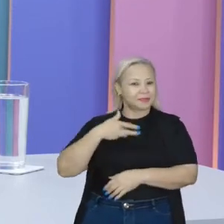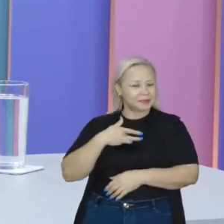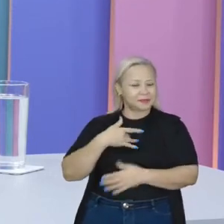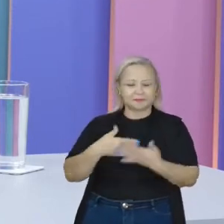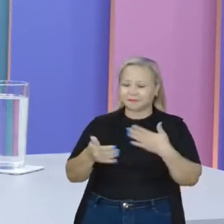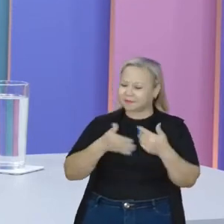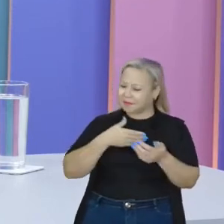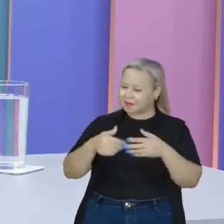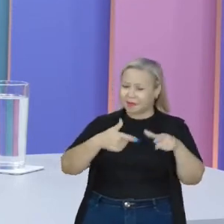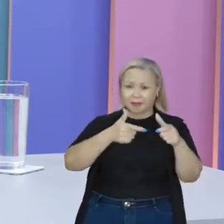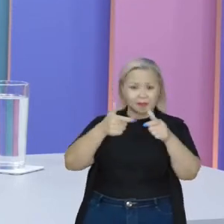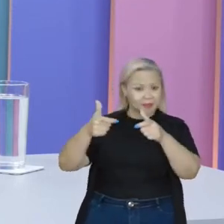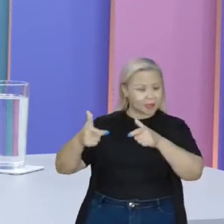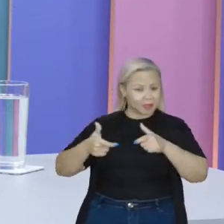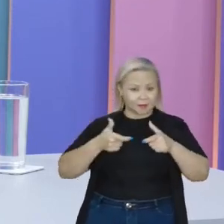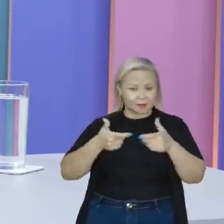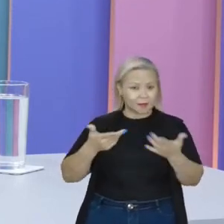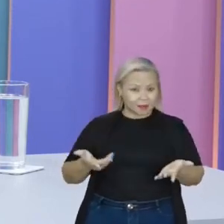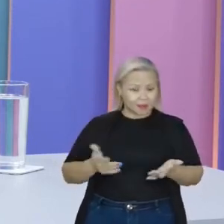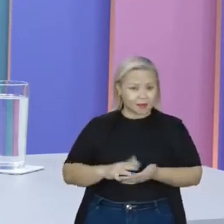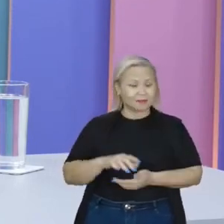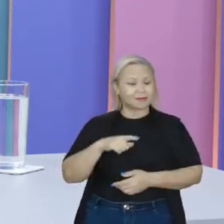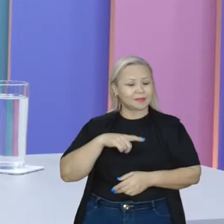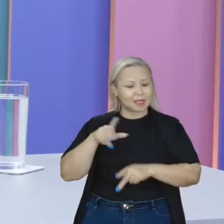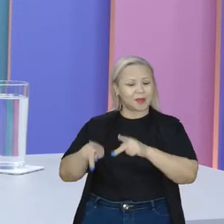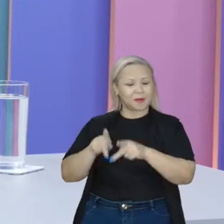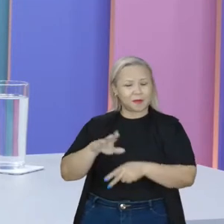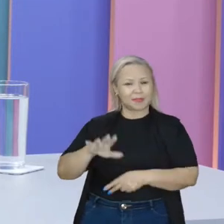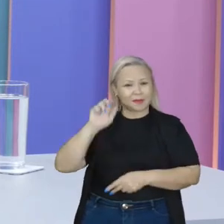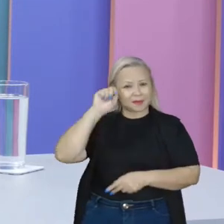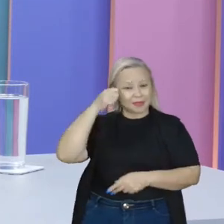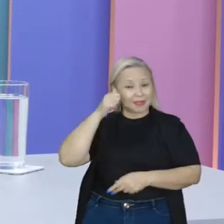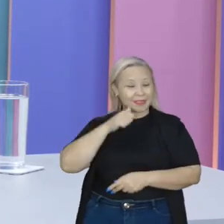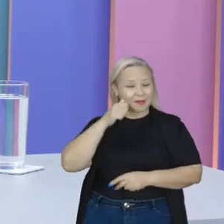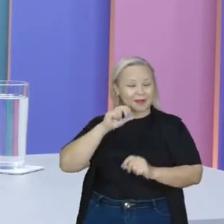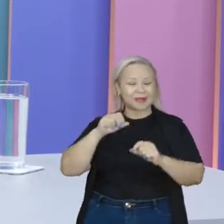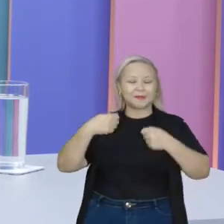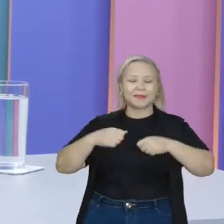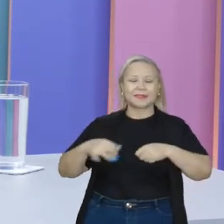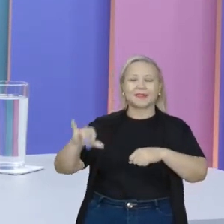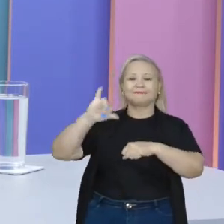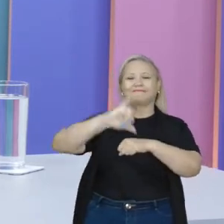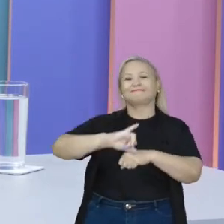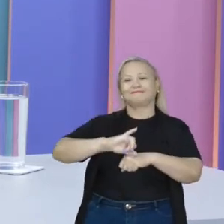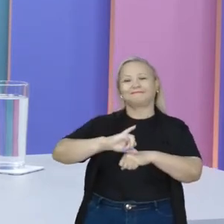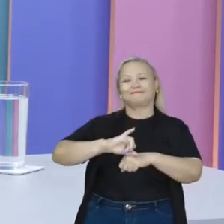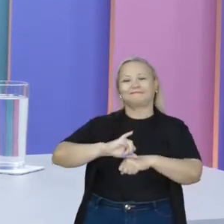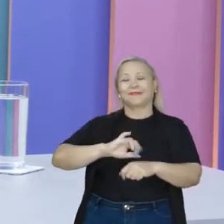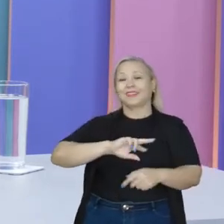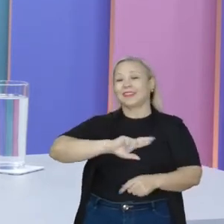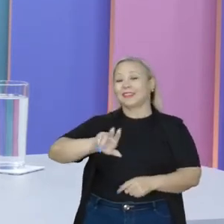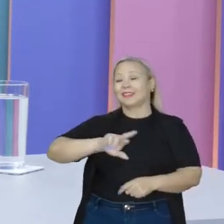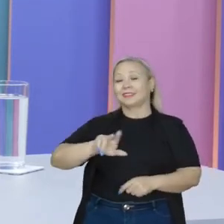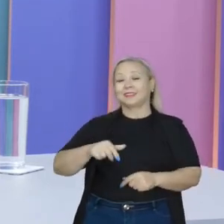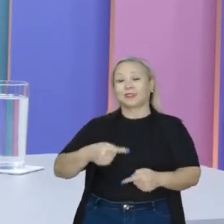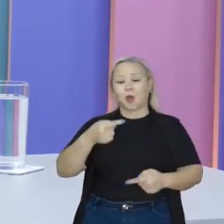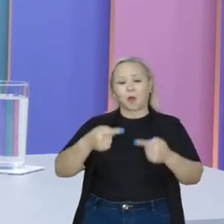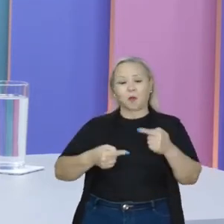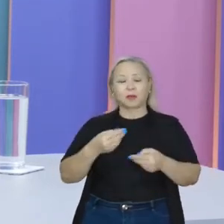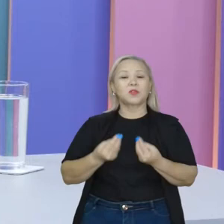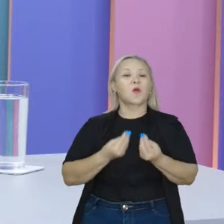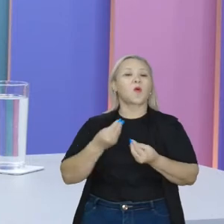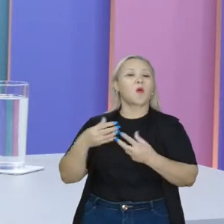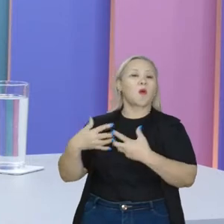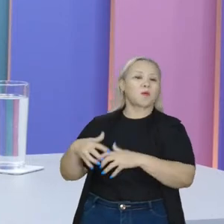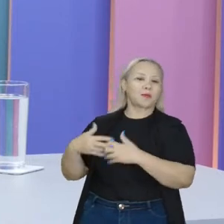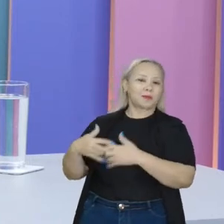qualquer lugar, a população negra, as mulheres têm que estar na centralidade, senão a política não vai funcionar, senão a